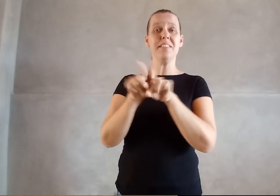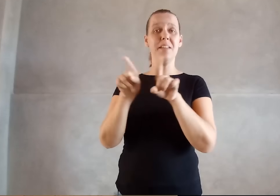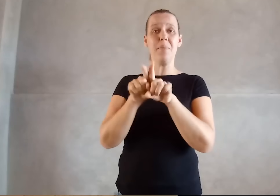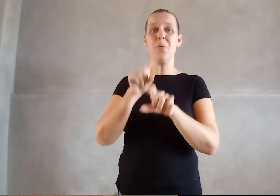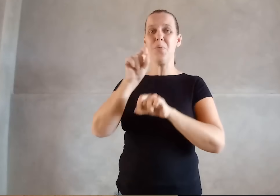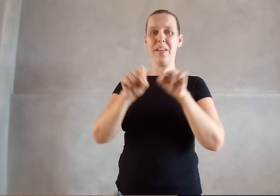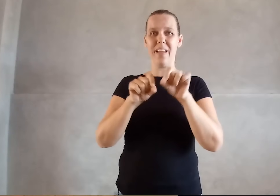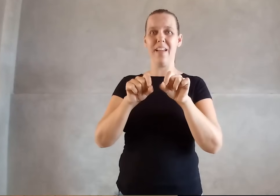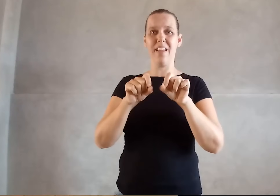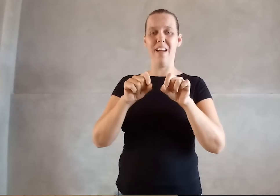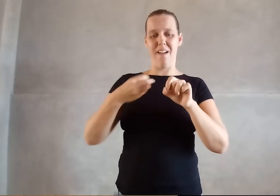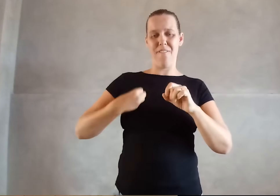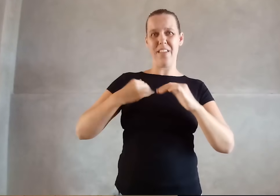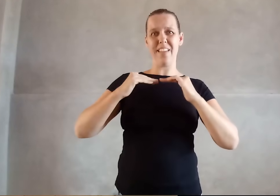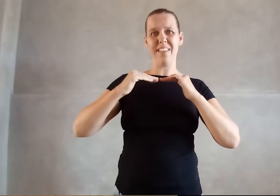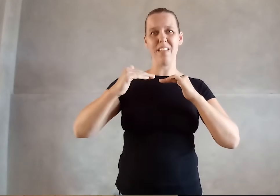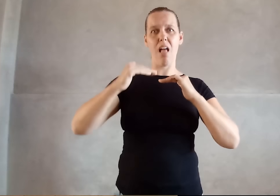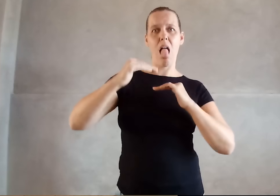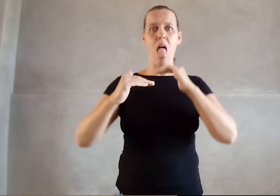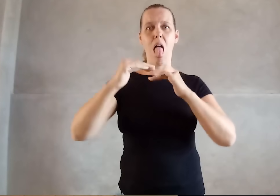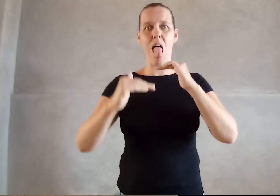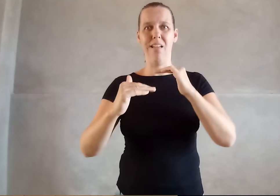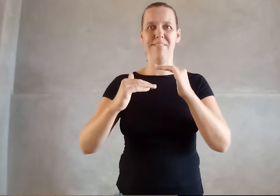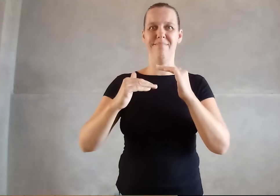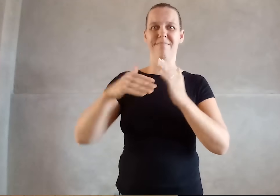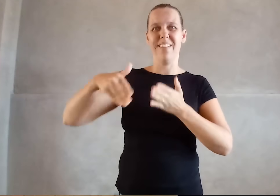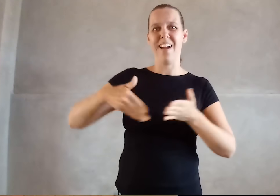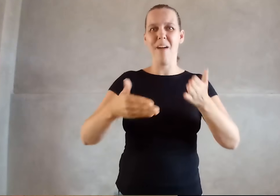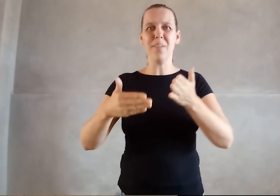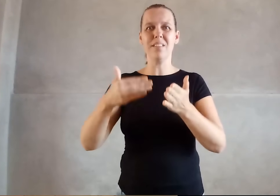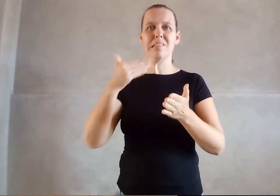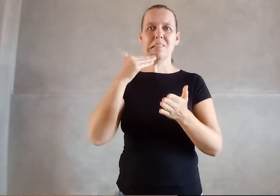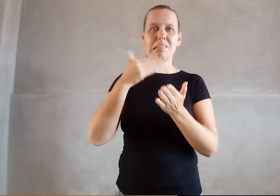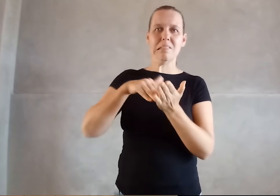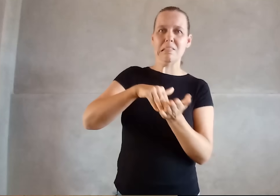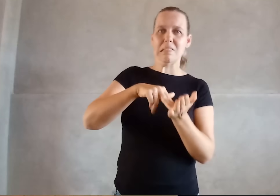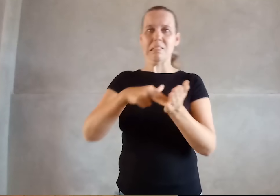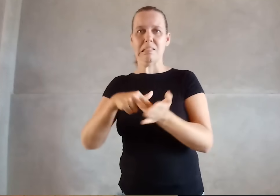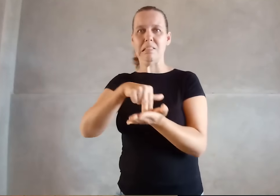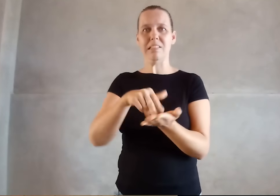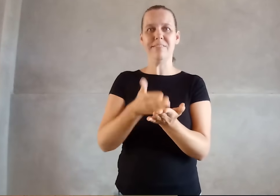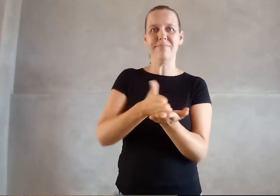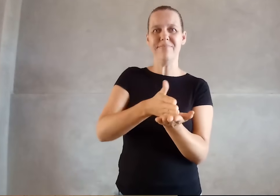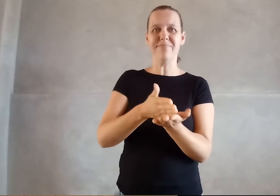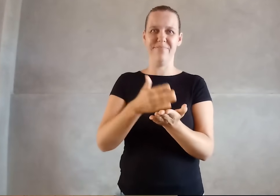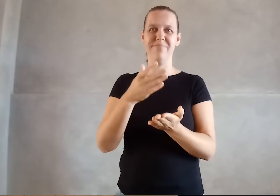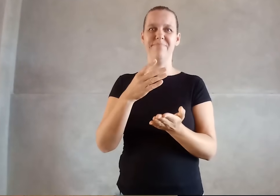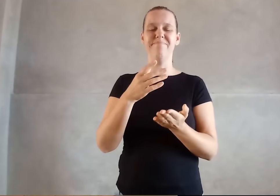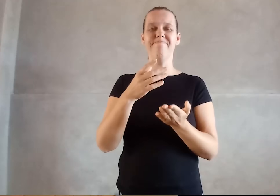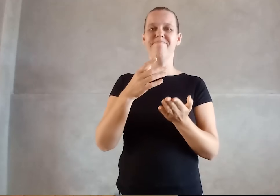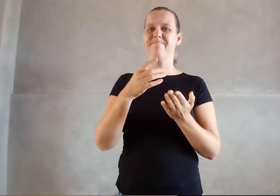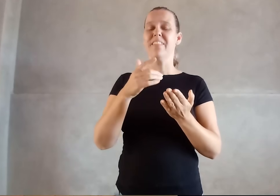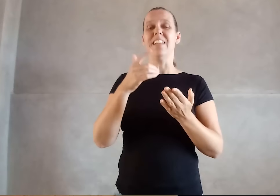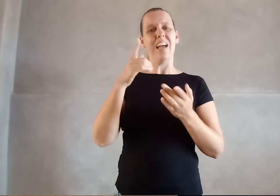nossos caminhos serão inconstantes e instáveis. É terrível isso, né? Por isso eu queria encorajar você a pedir a Deus